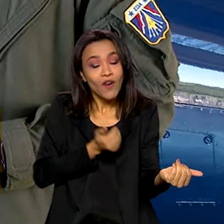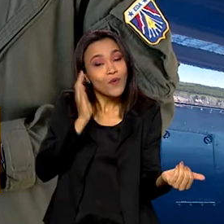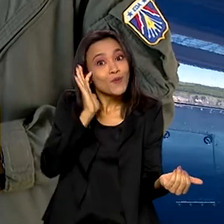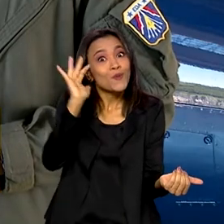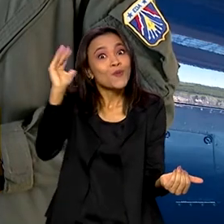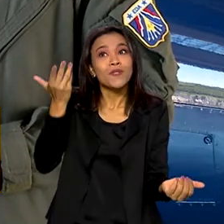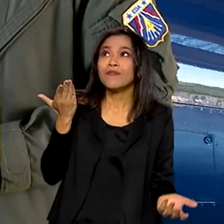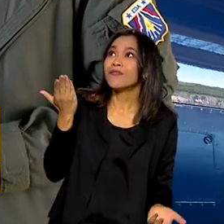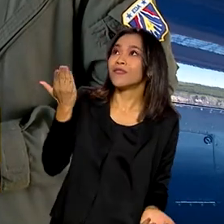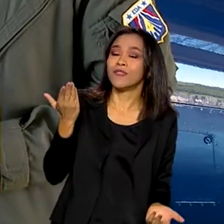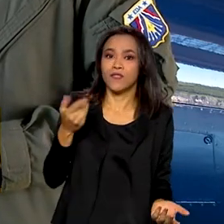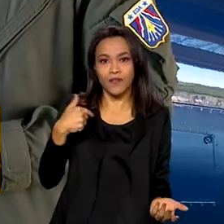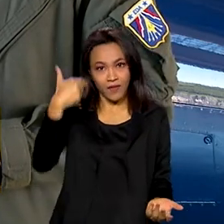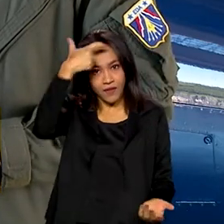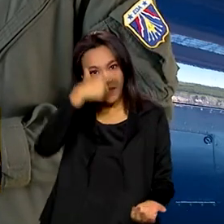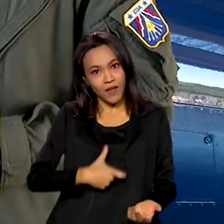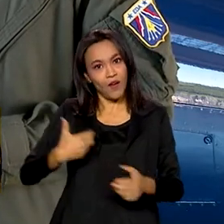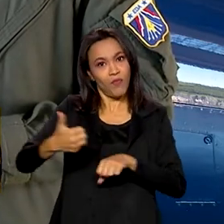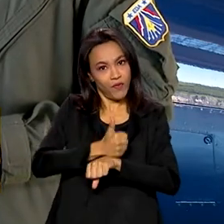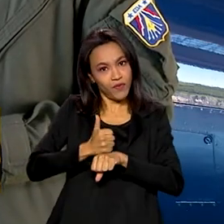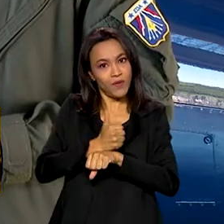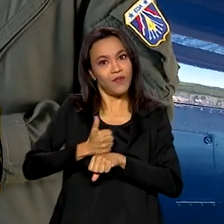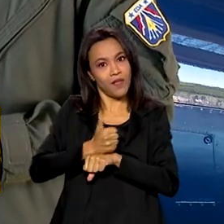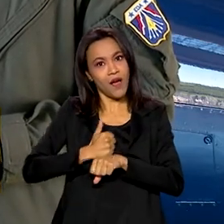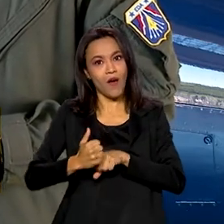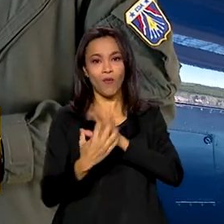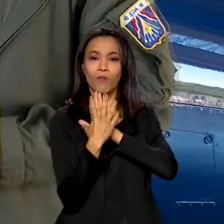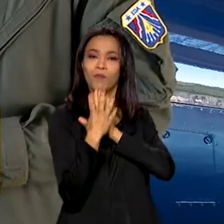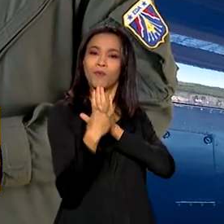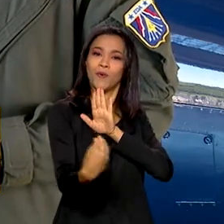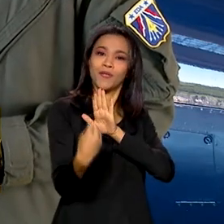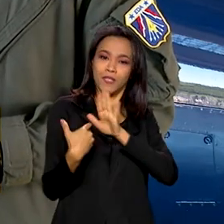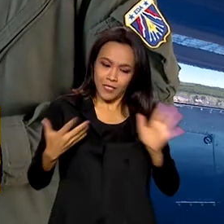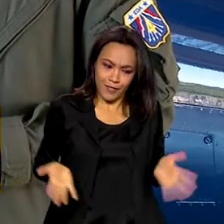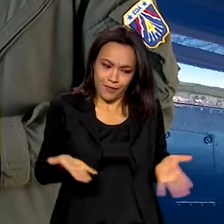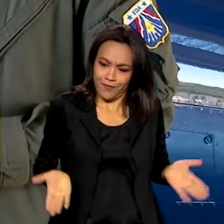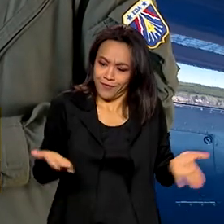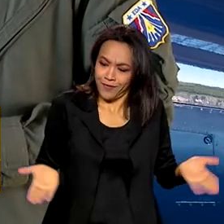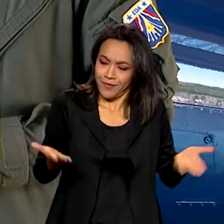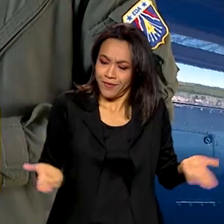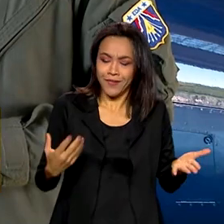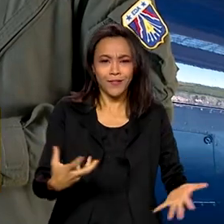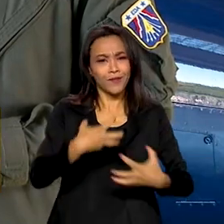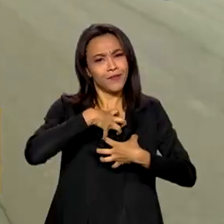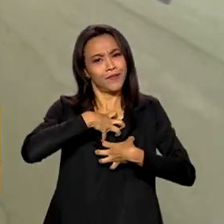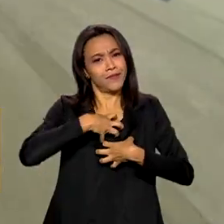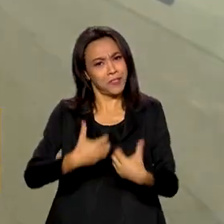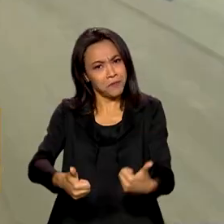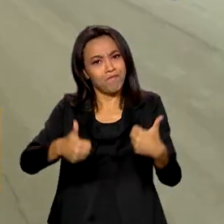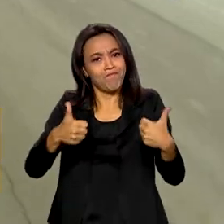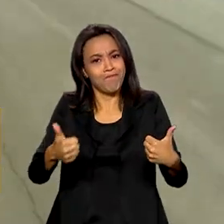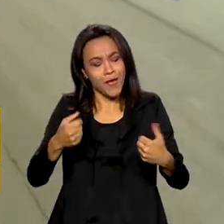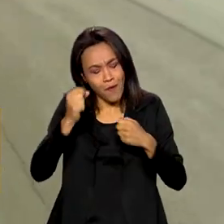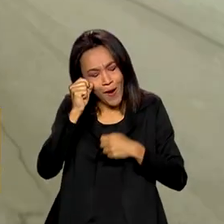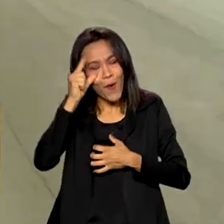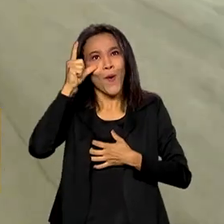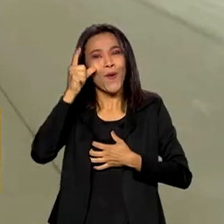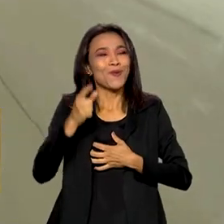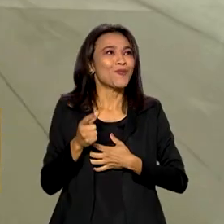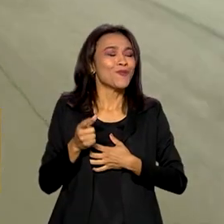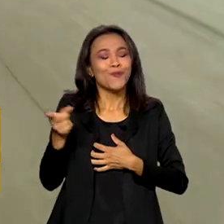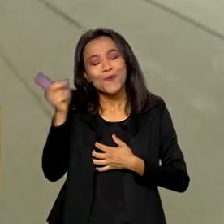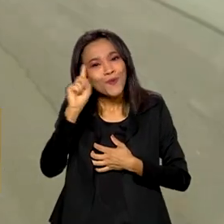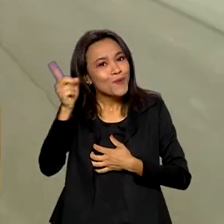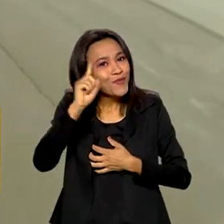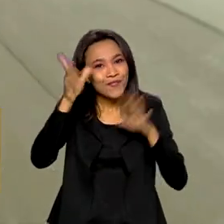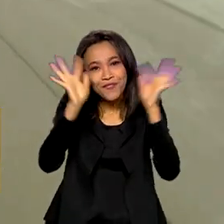numa posição de incentivador, né, e de espelho. Então isso é algo muito motivante e eu acordo todo dia feliz por estar na